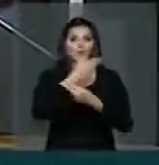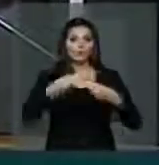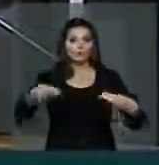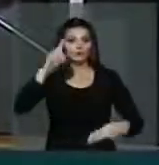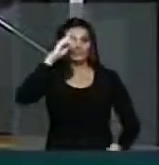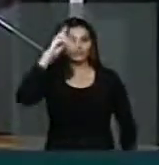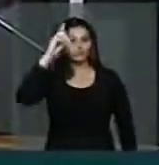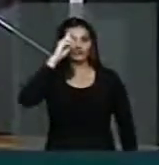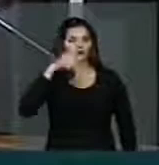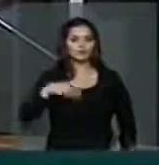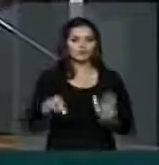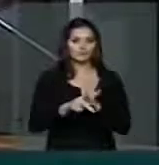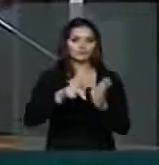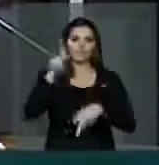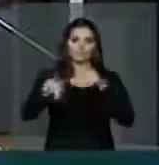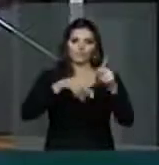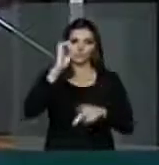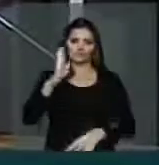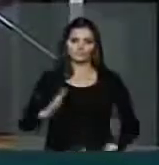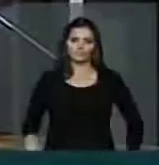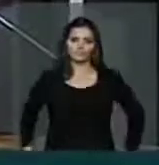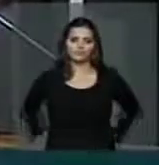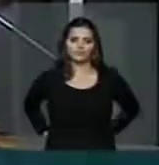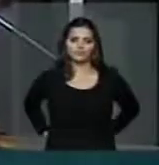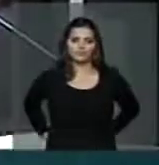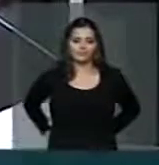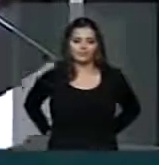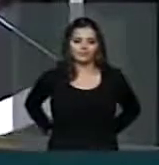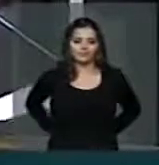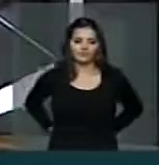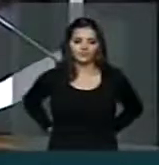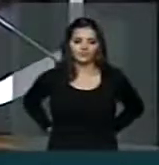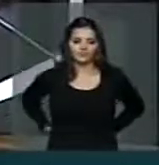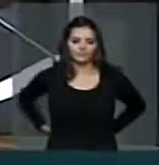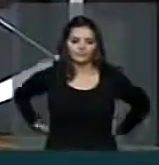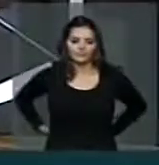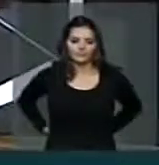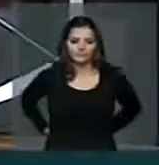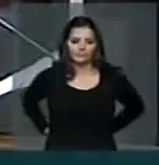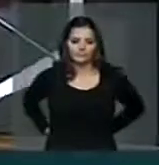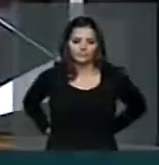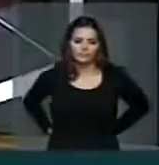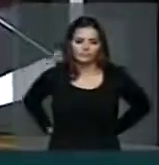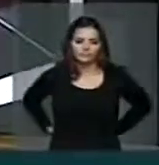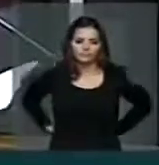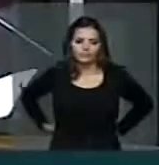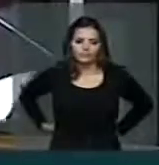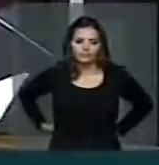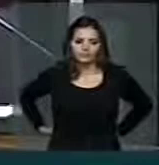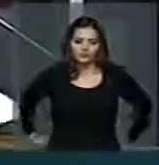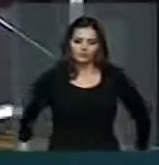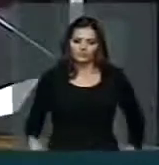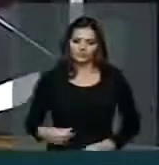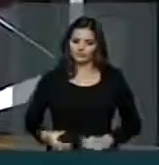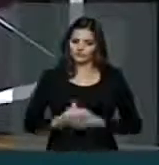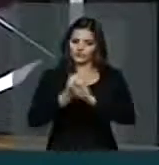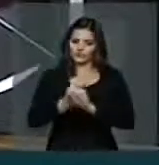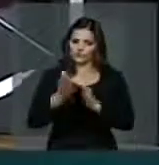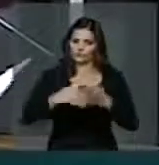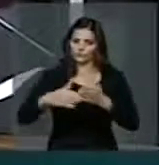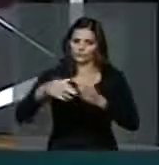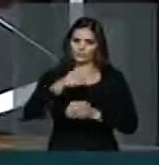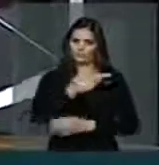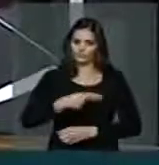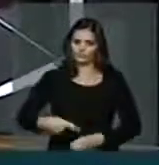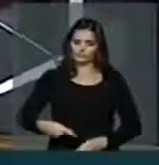dia do nosso povo. Cumprimento aqui todos os presidentes que construíram a